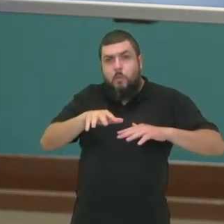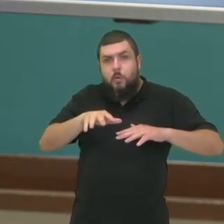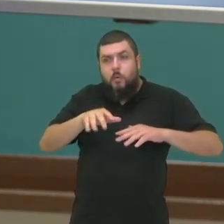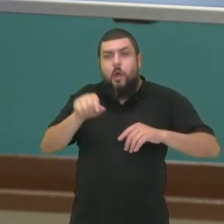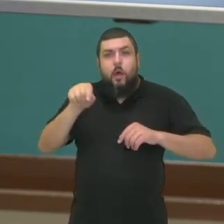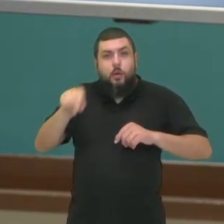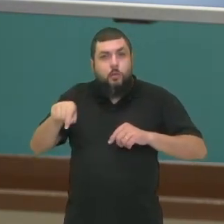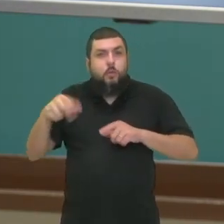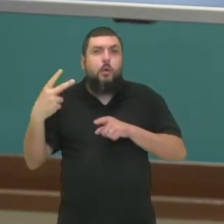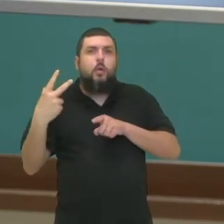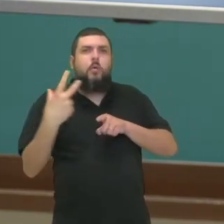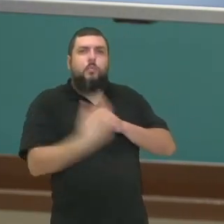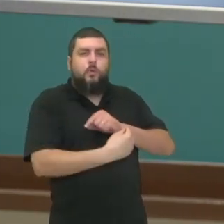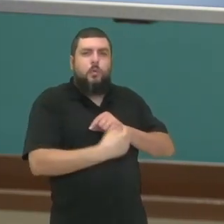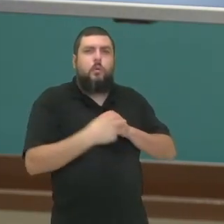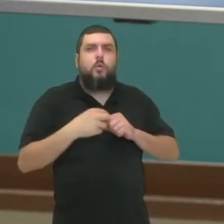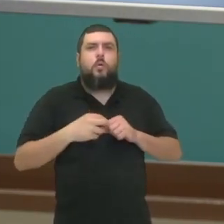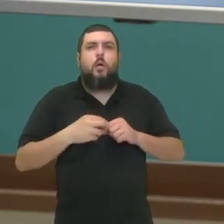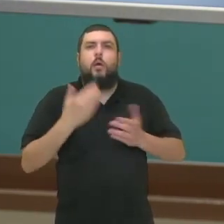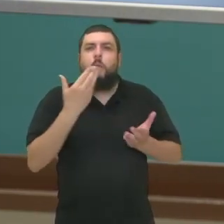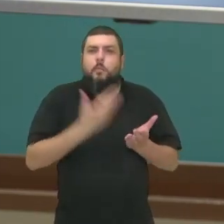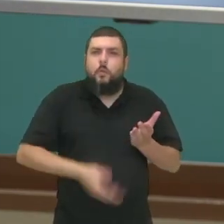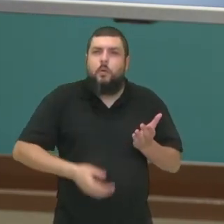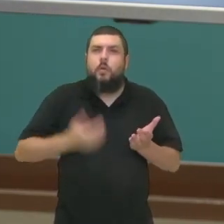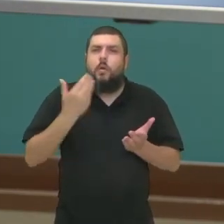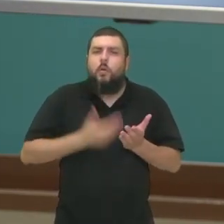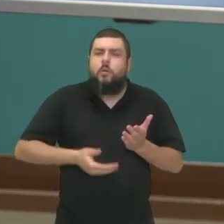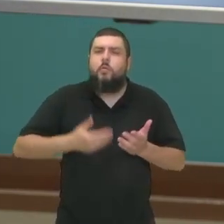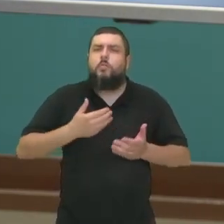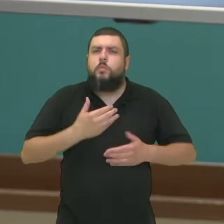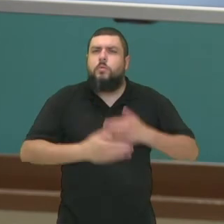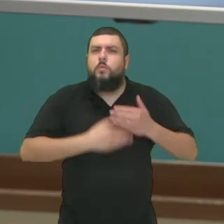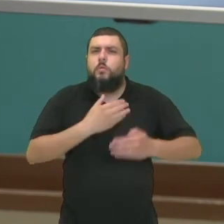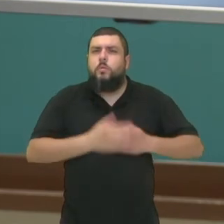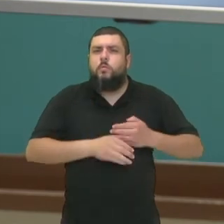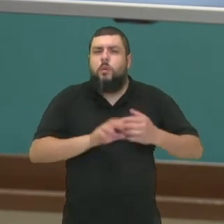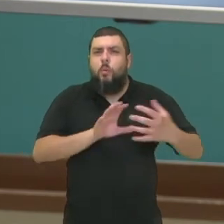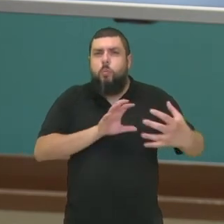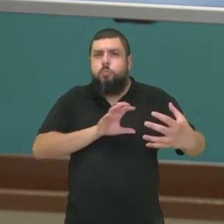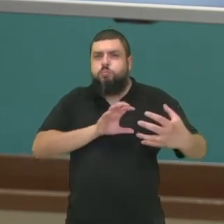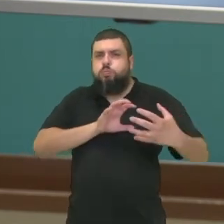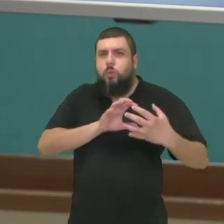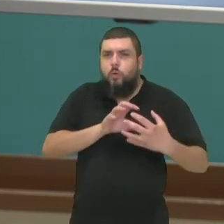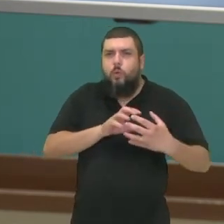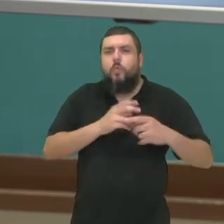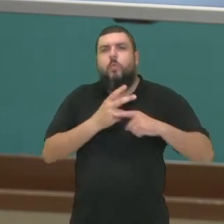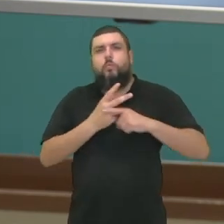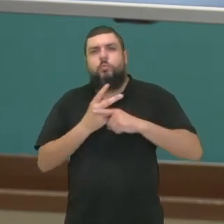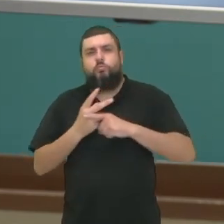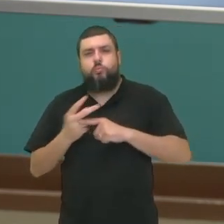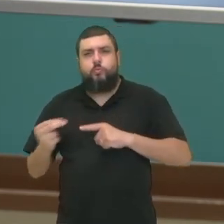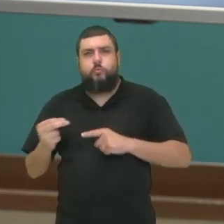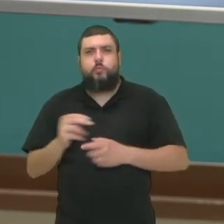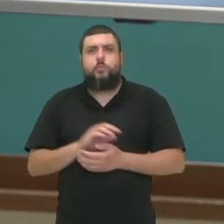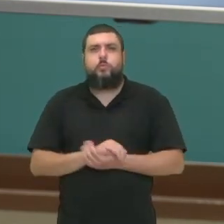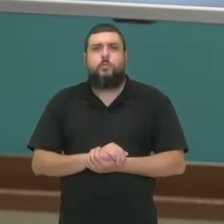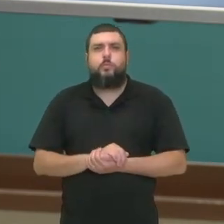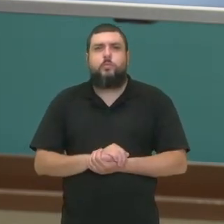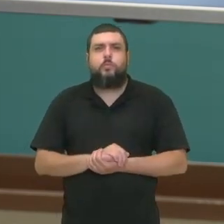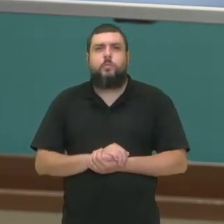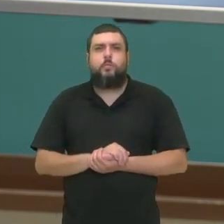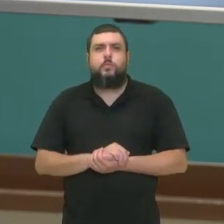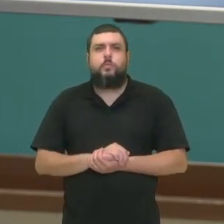poder, inclusive, do exército romano para desferir em 71 a.C. o golpe final e derrotar o exército de